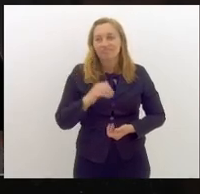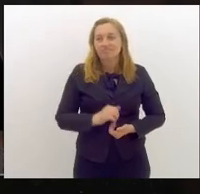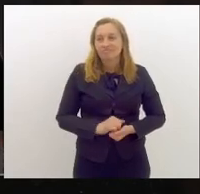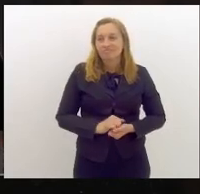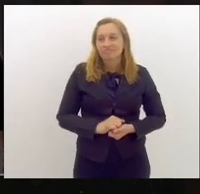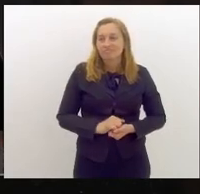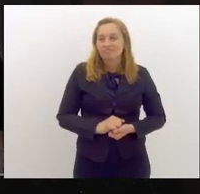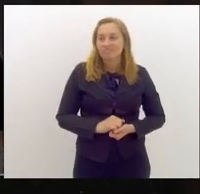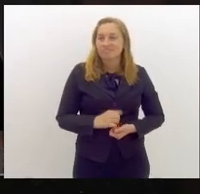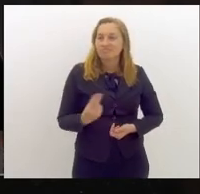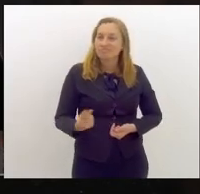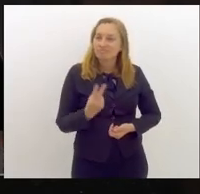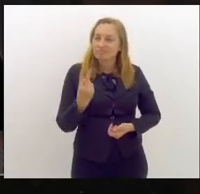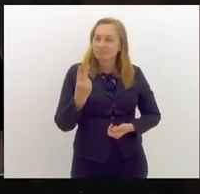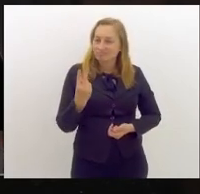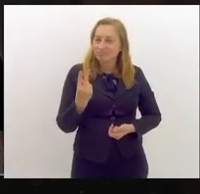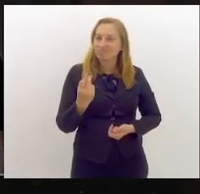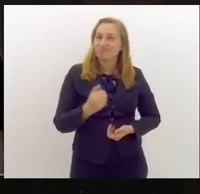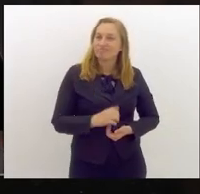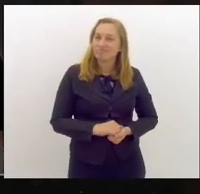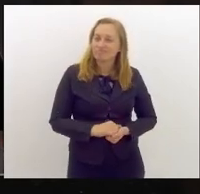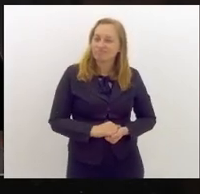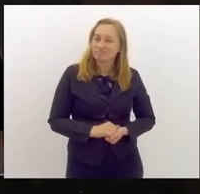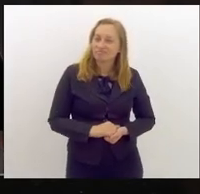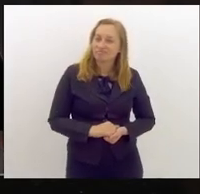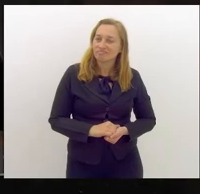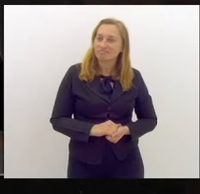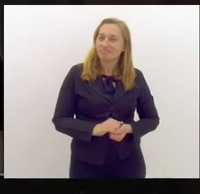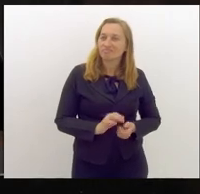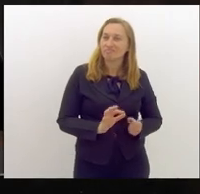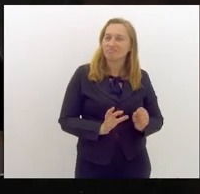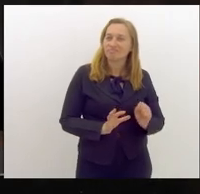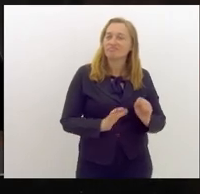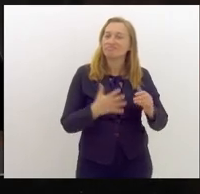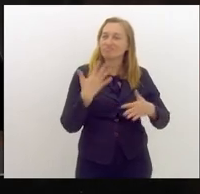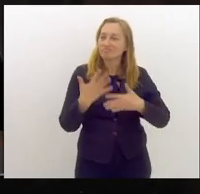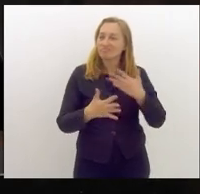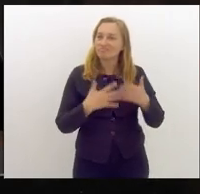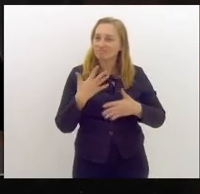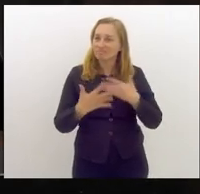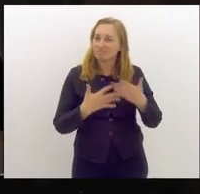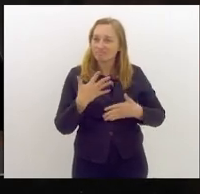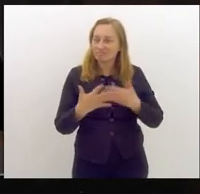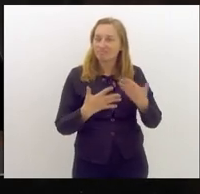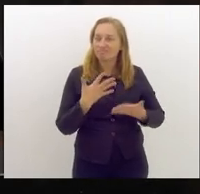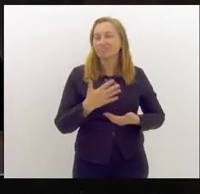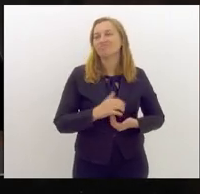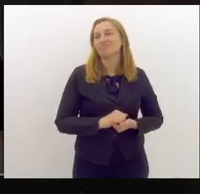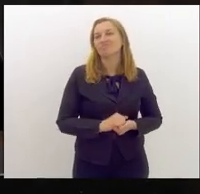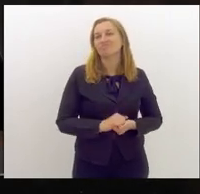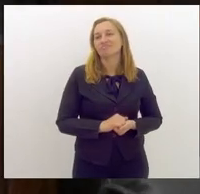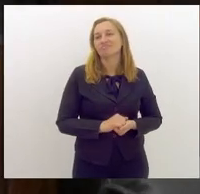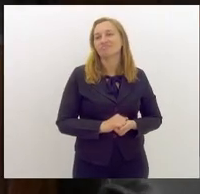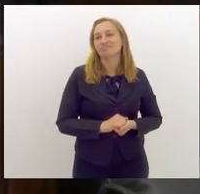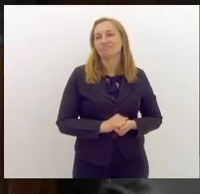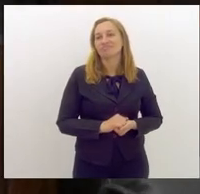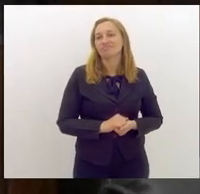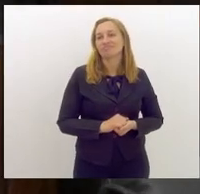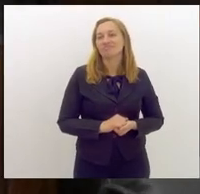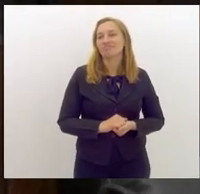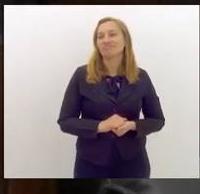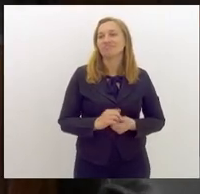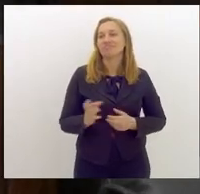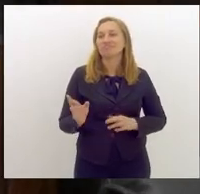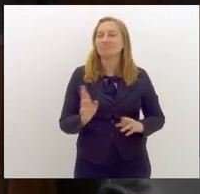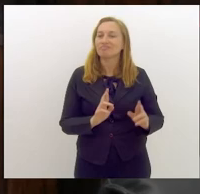pela assiduidade pela alegria pela pelo relacionamento